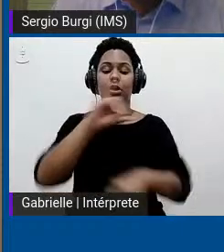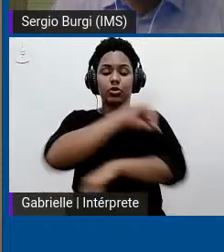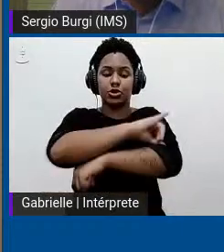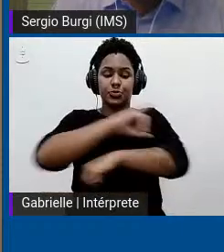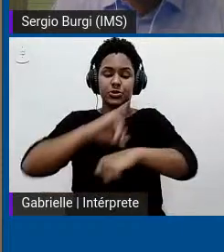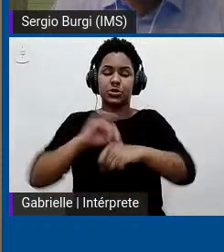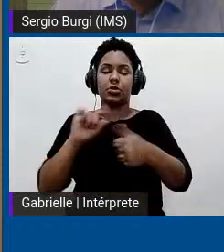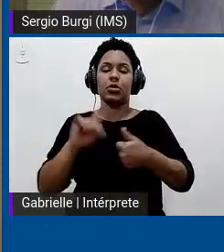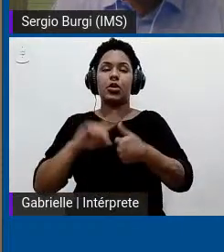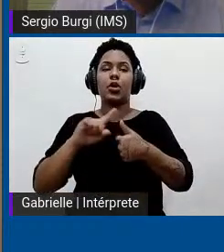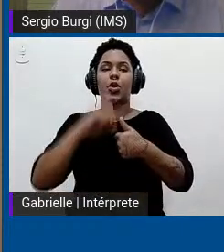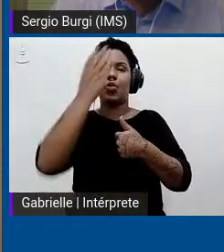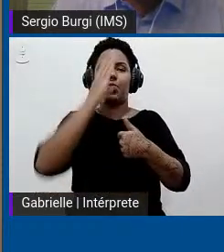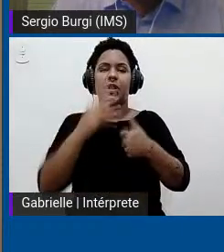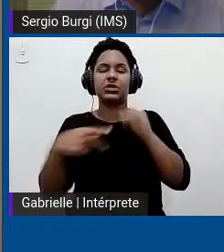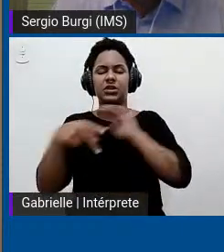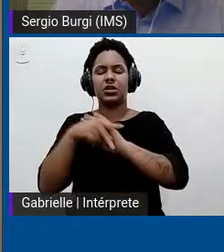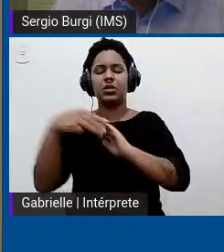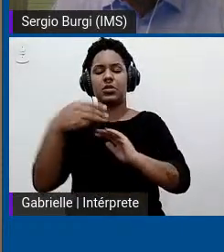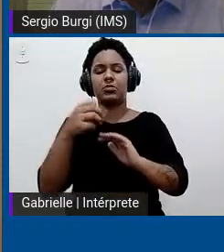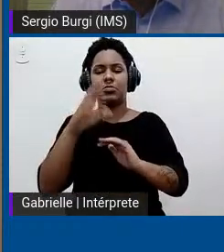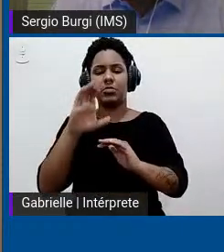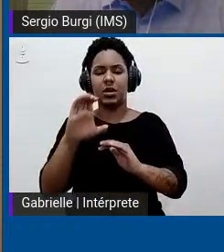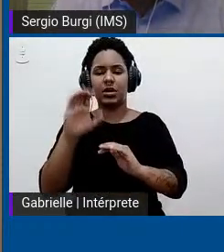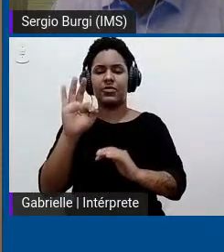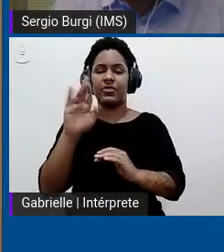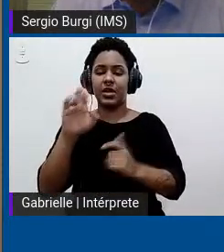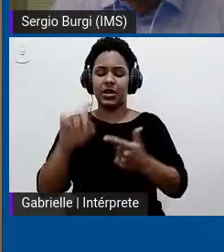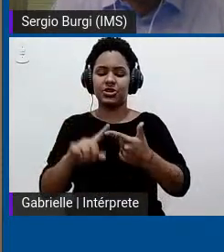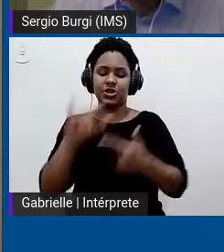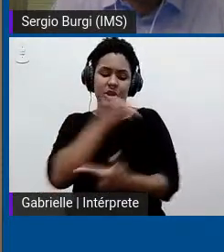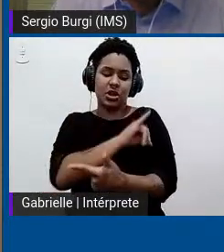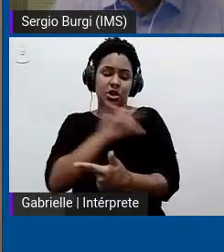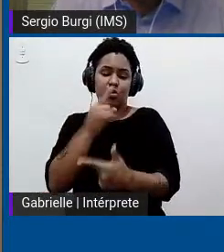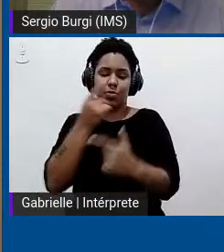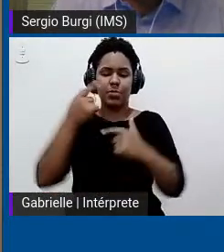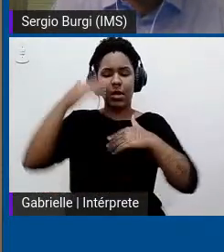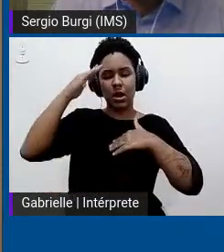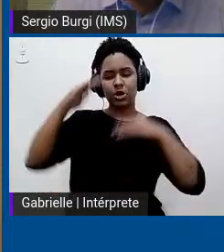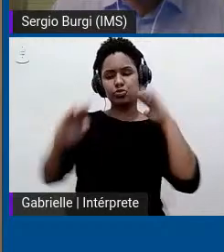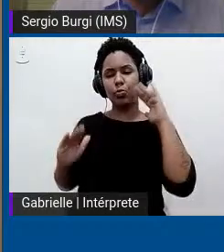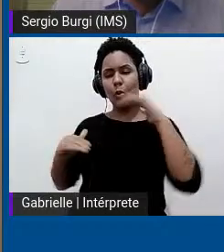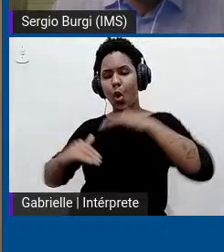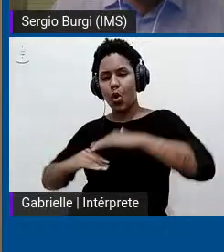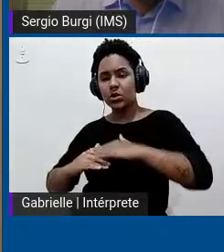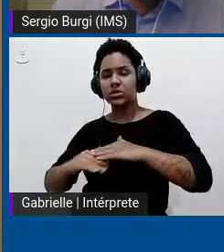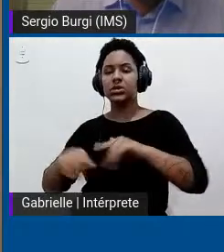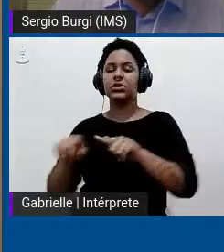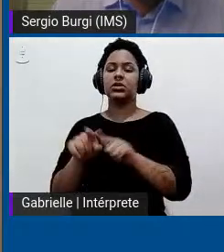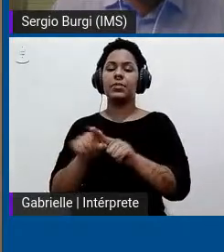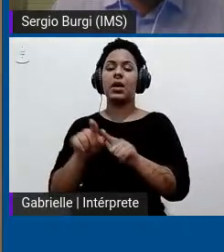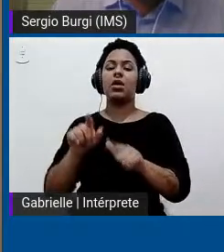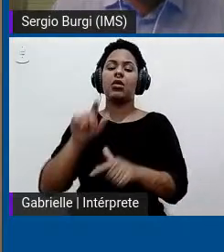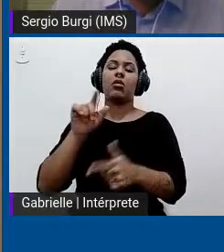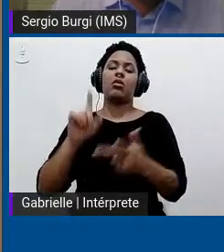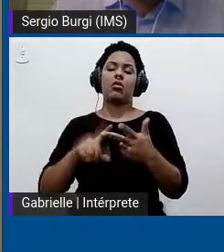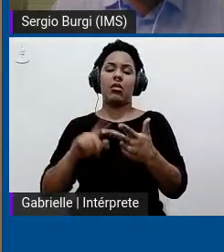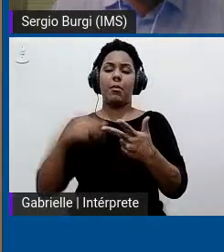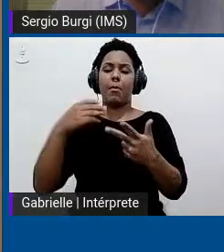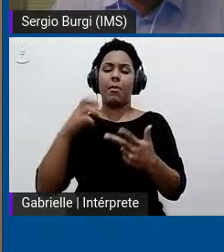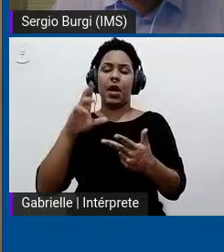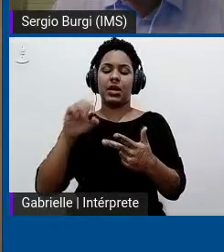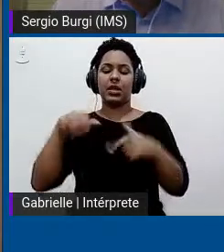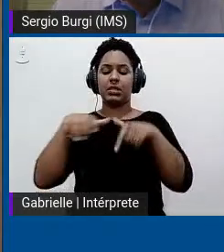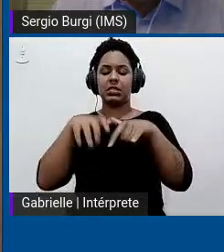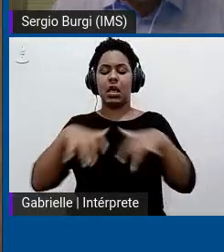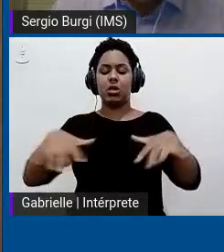de Marc Ferrez, Rio Primeiras Poses, Marc Ferrez Território e Imagem. O Sérgio também foi coordenador do Centro de